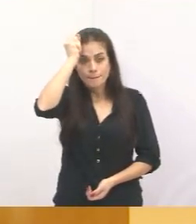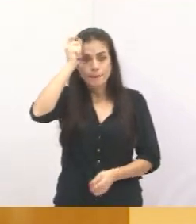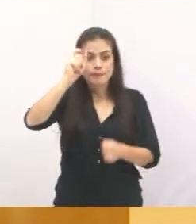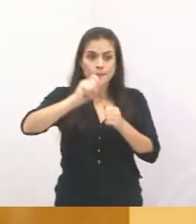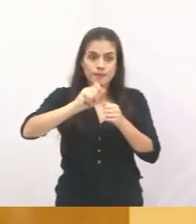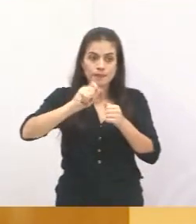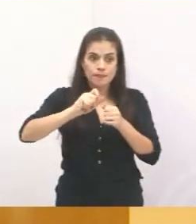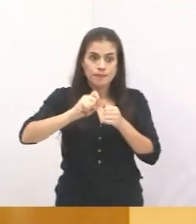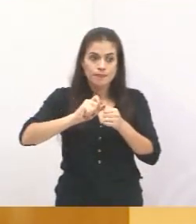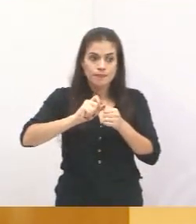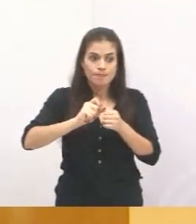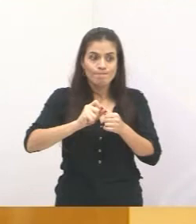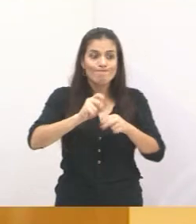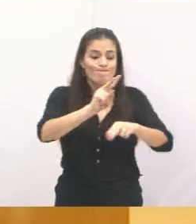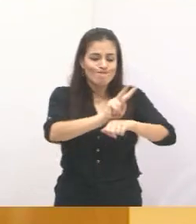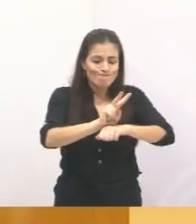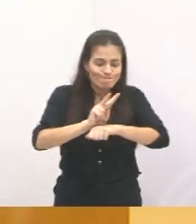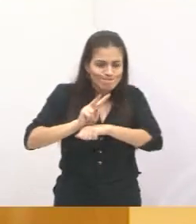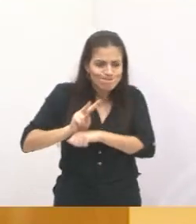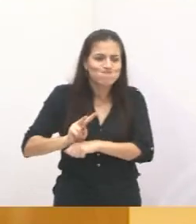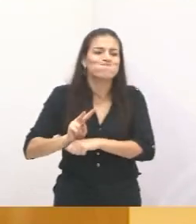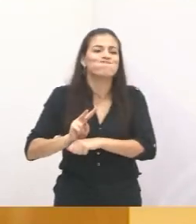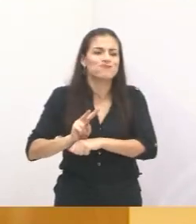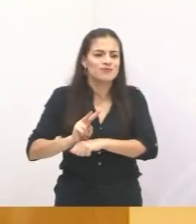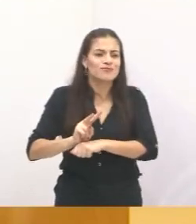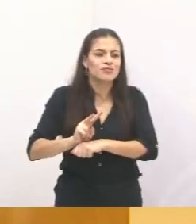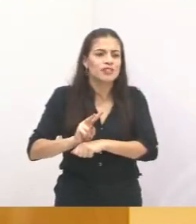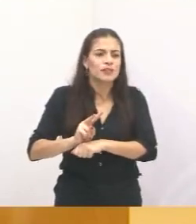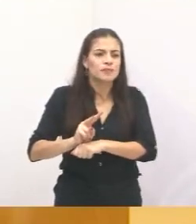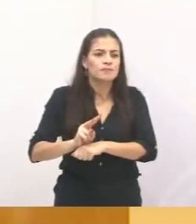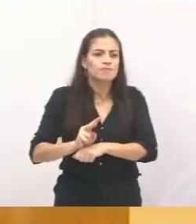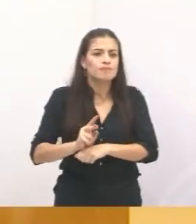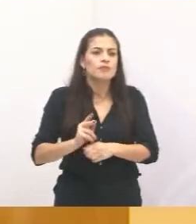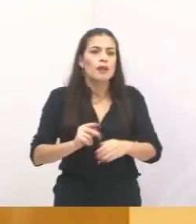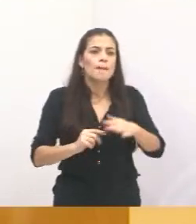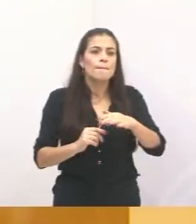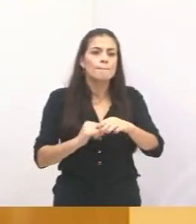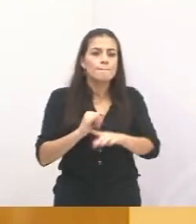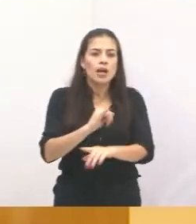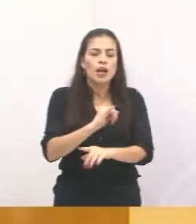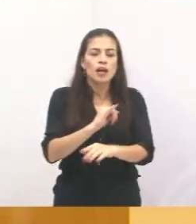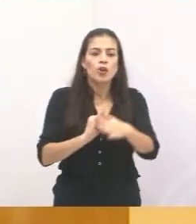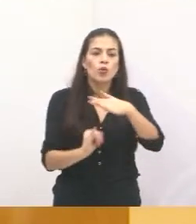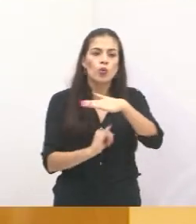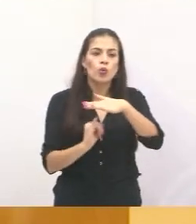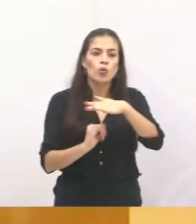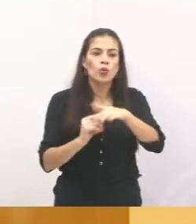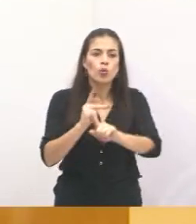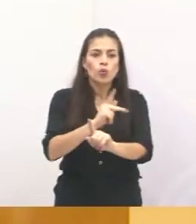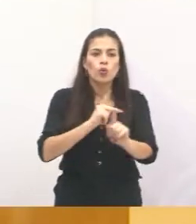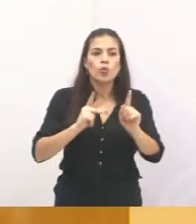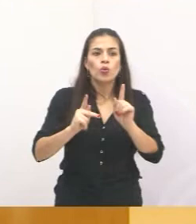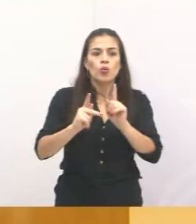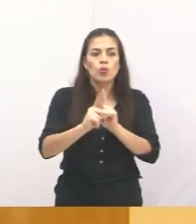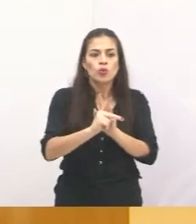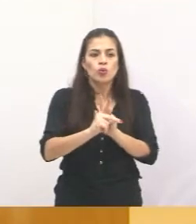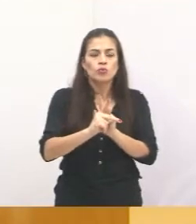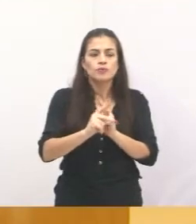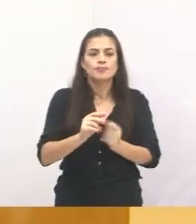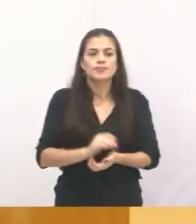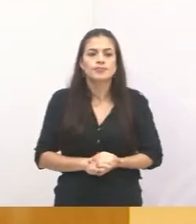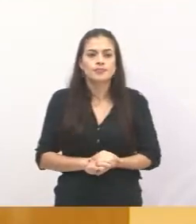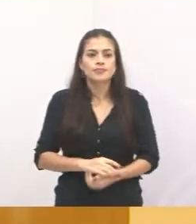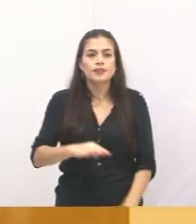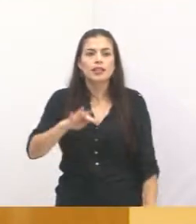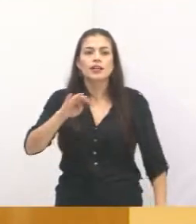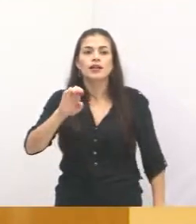empréstimos milionários aos cofres do IPMJ. Telmo de Almeida Cruz e Benedito Sérgio